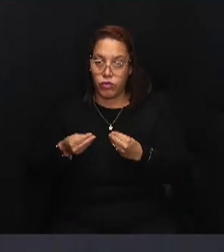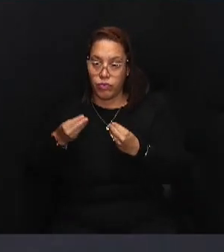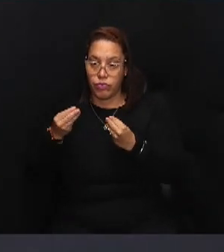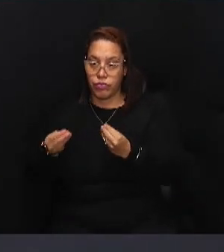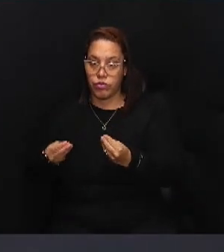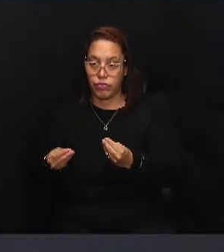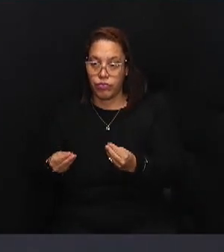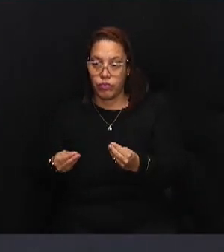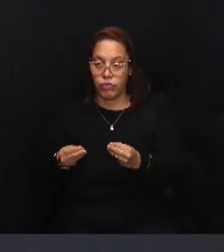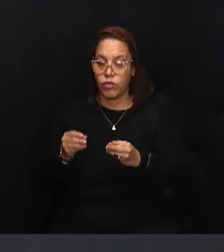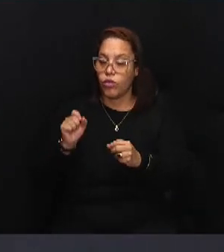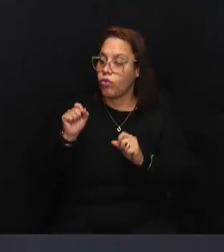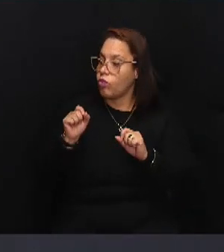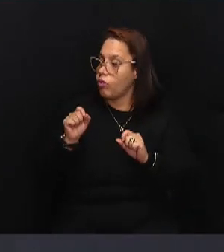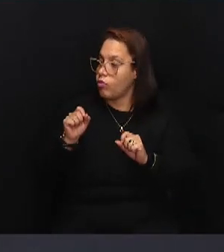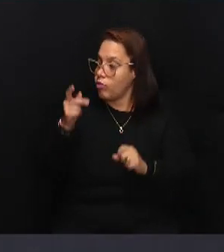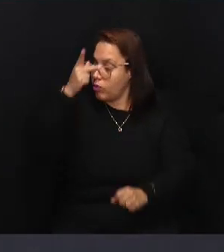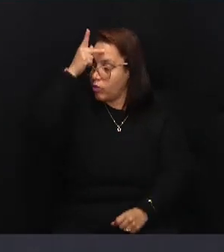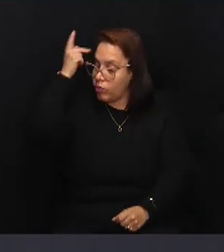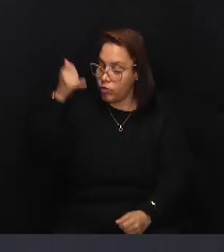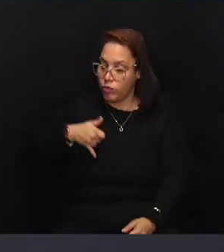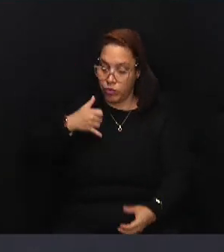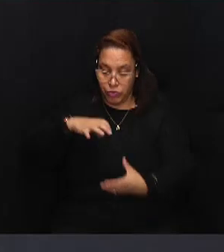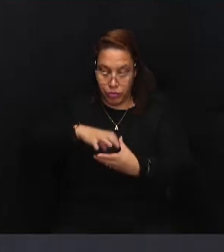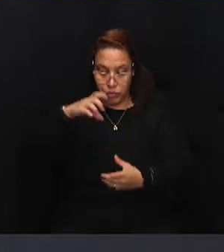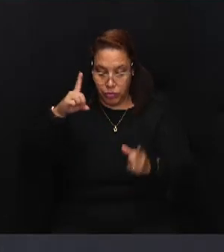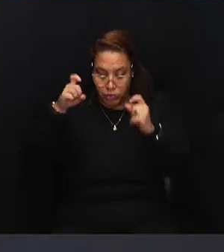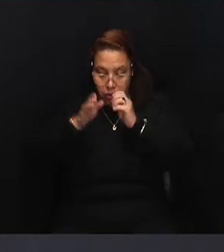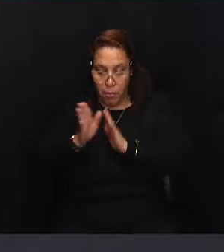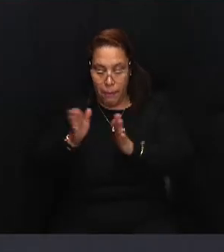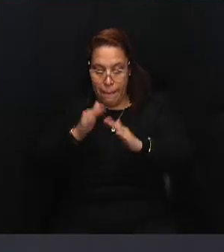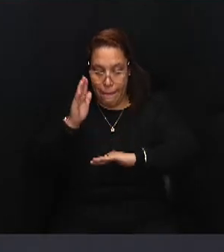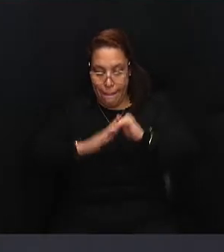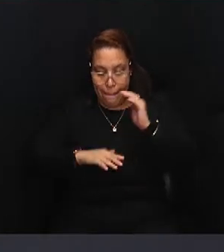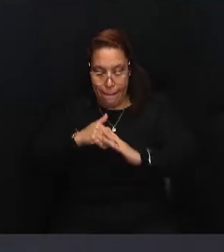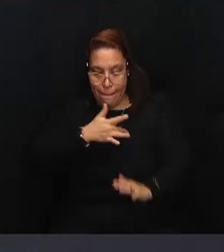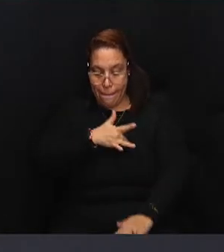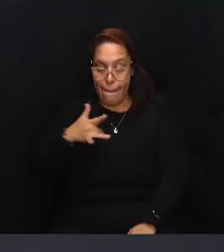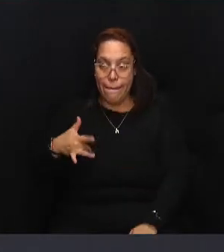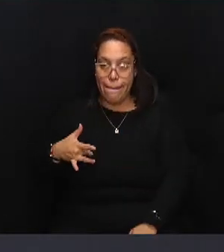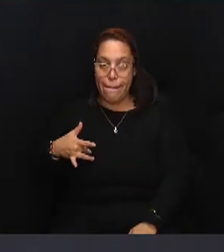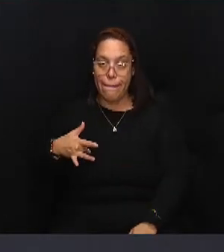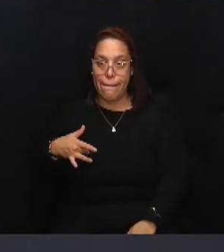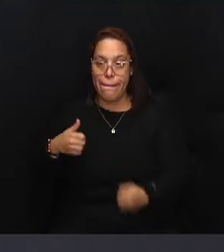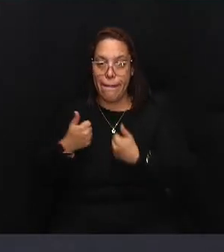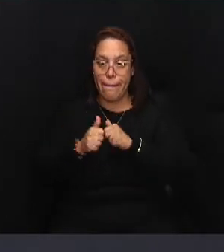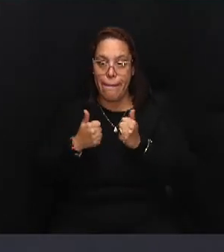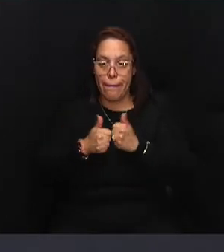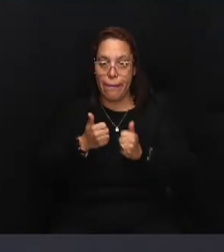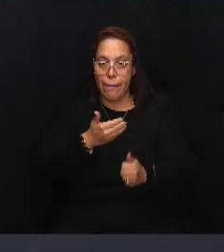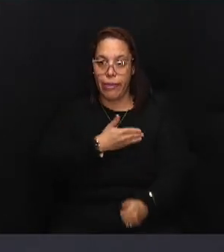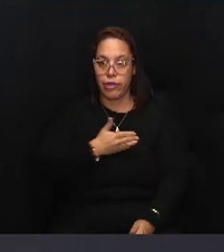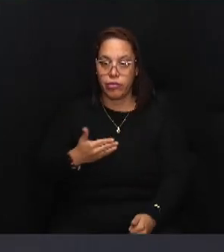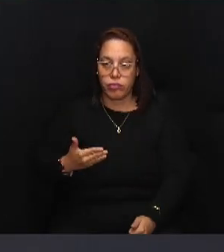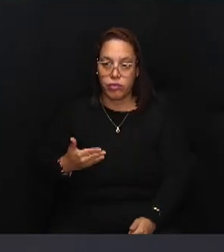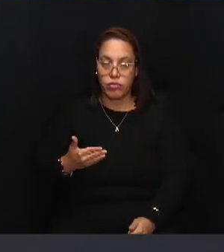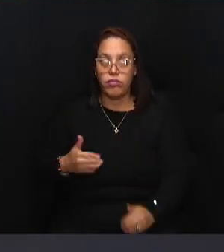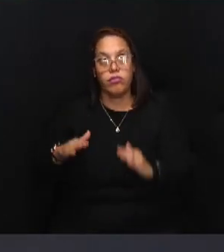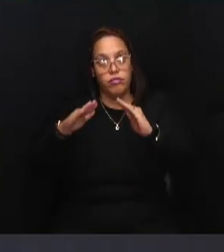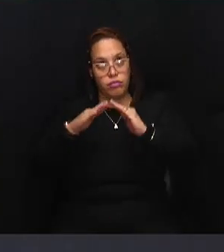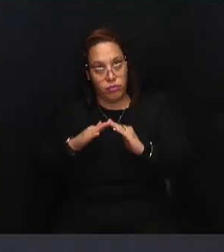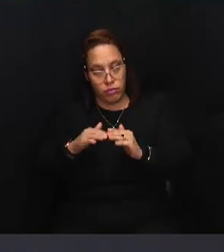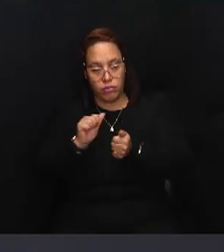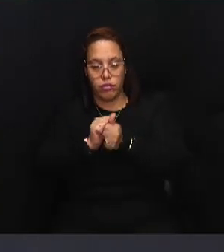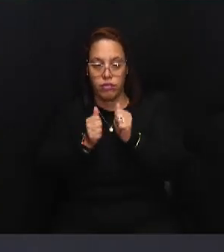aqui diz o seguinte: muitos idosos enfrentam dificuldades no acesso a serviços de saúde, transporte e habitação adequada, especialmente nas